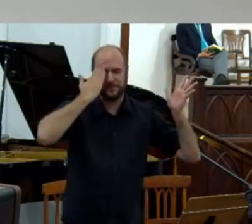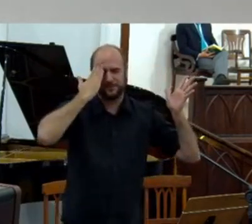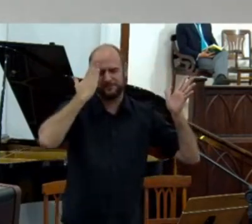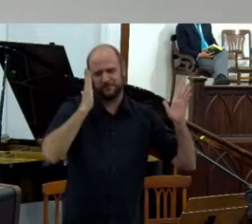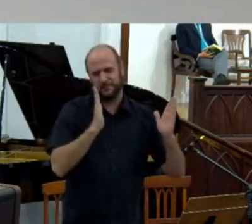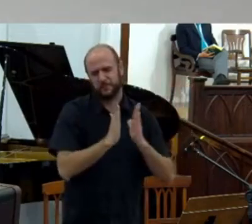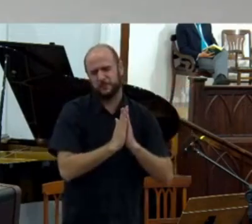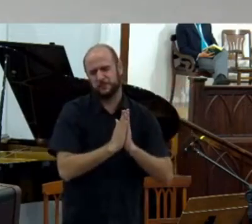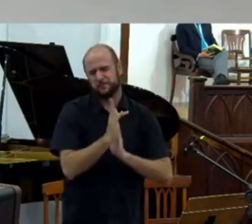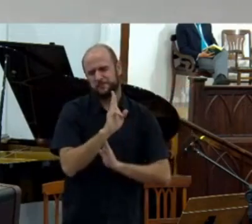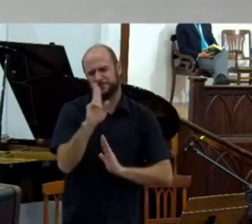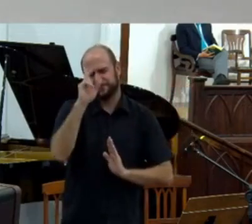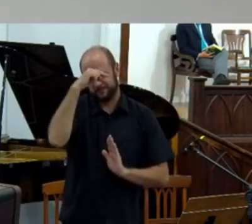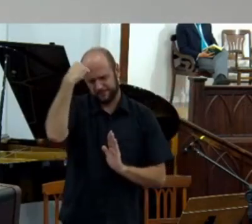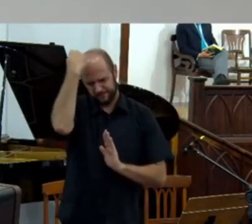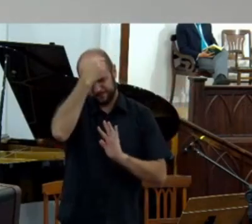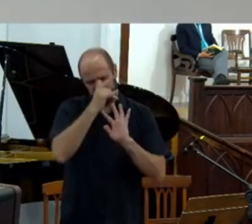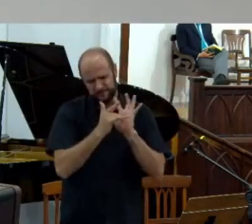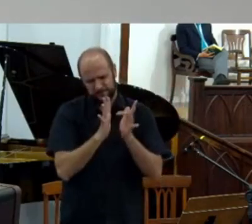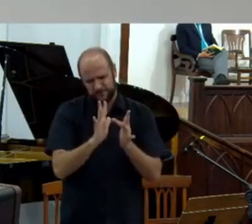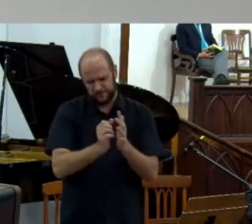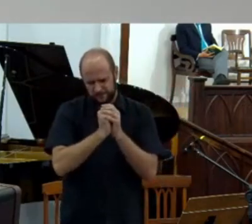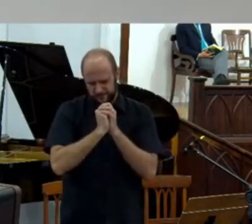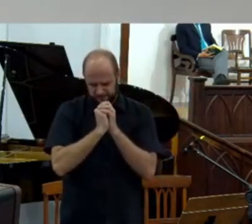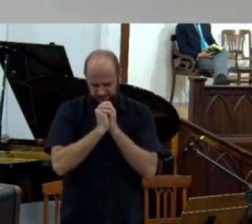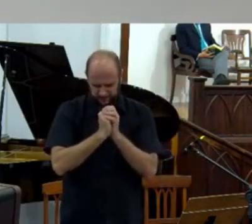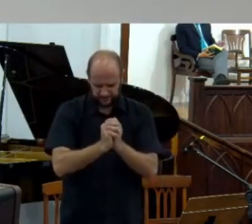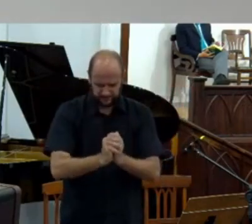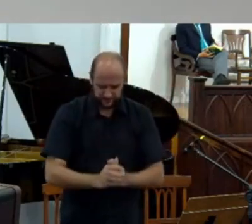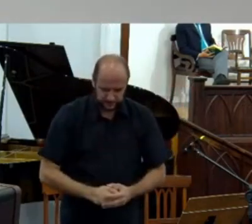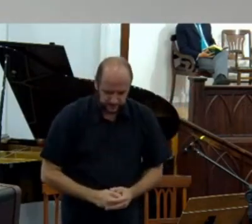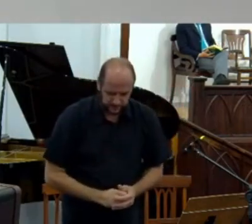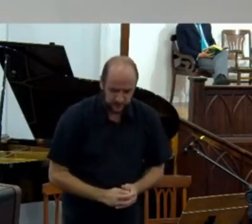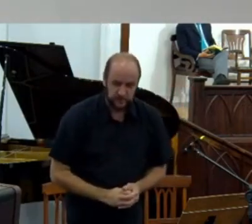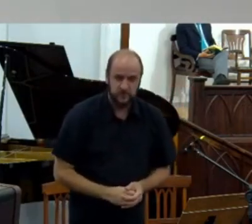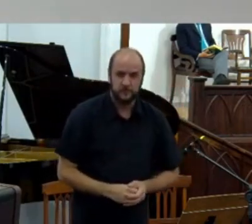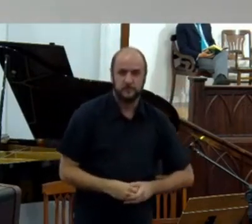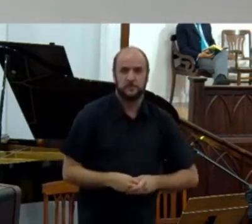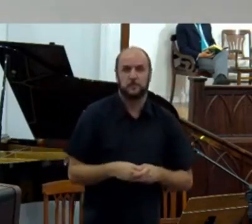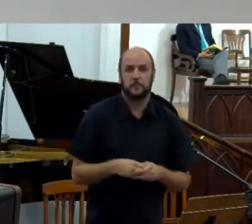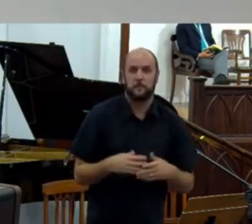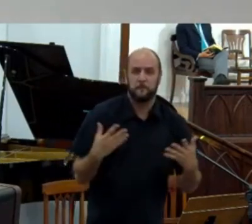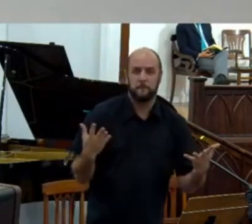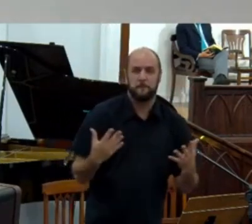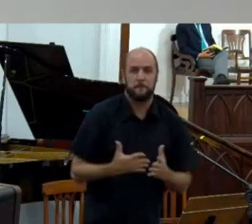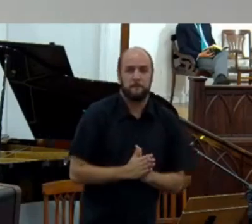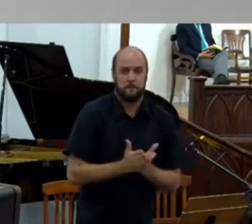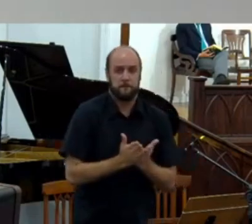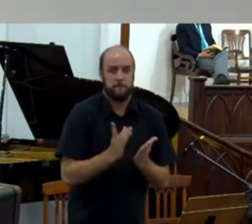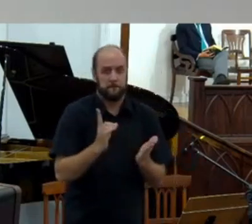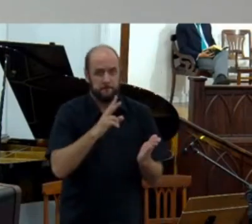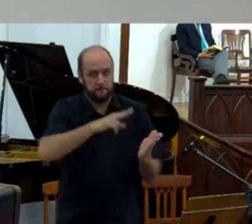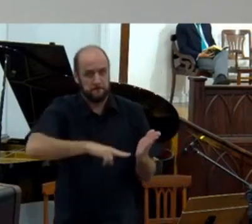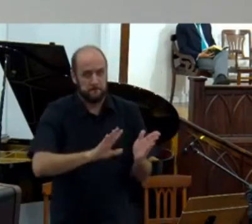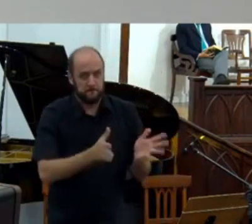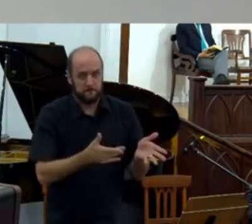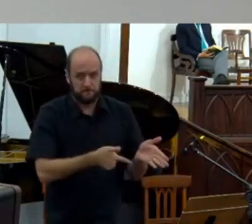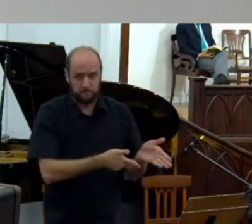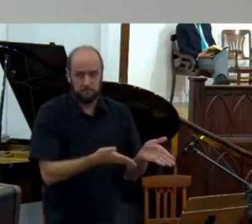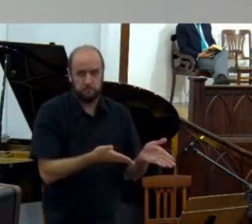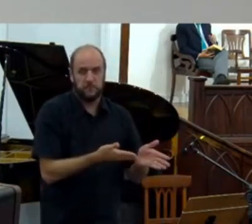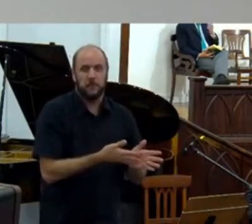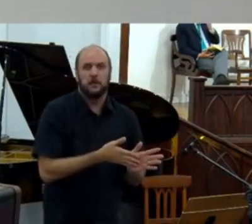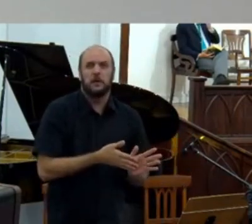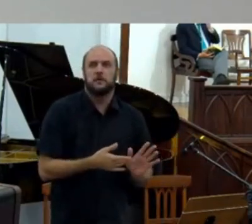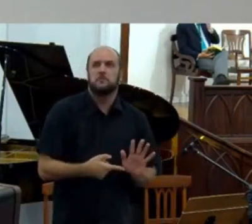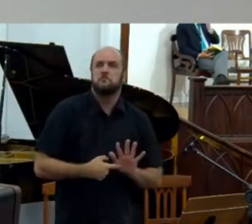feita no nome santo de Jesus Cristo. Amém. Meus irmãos, esse texto que acabamos de ler,